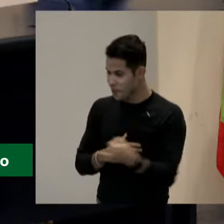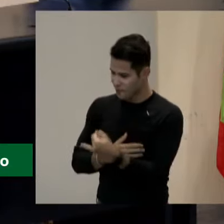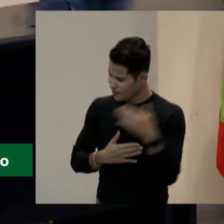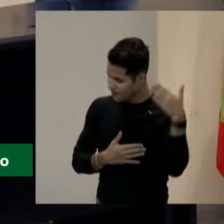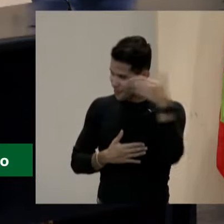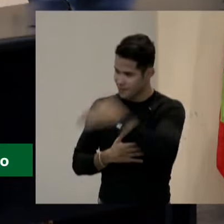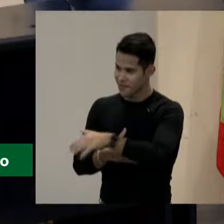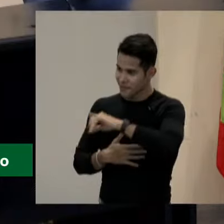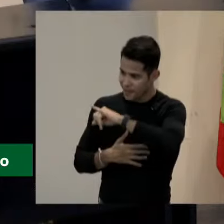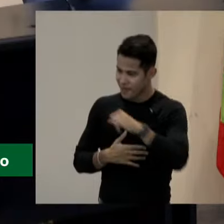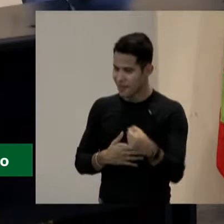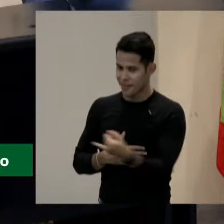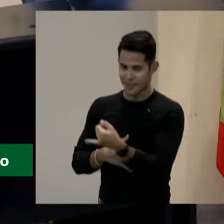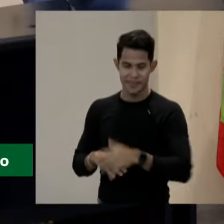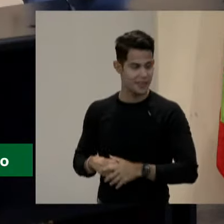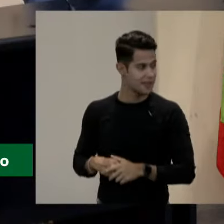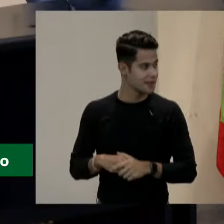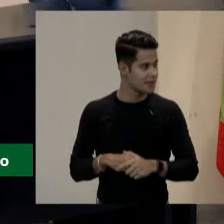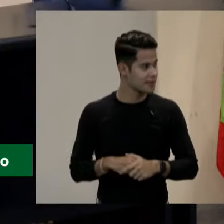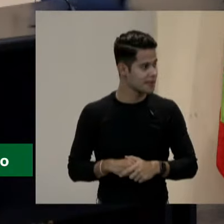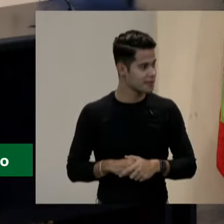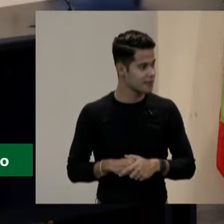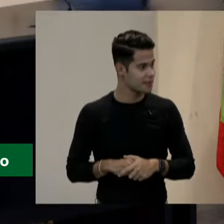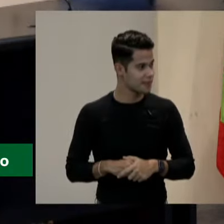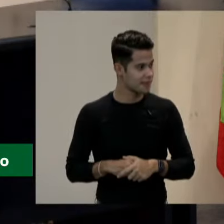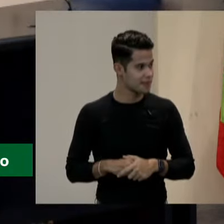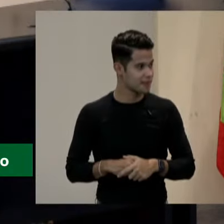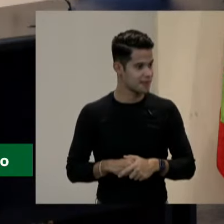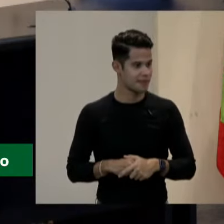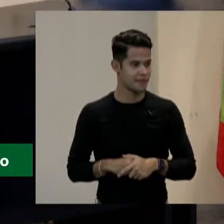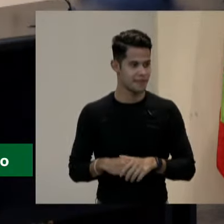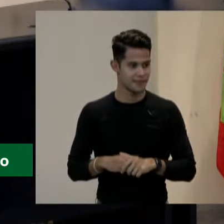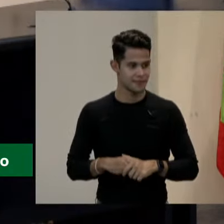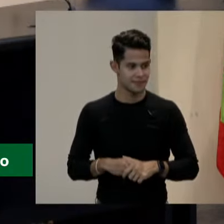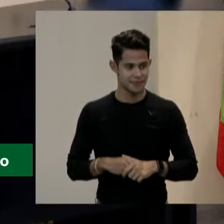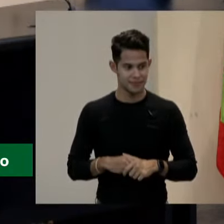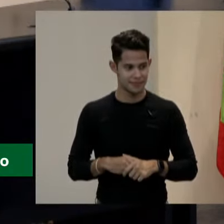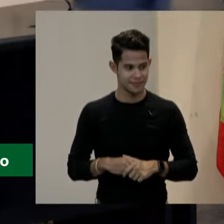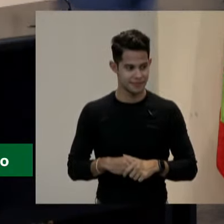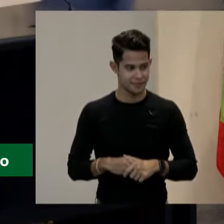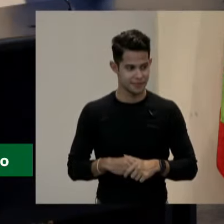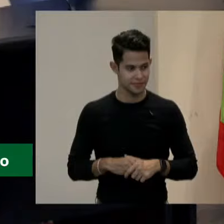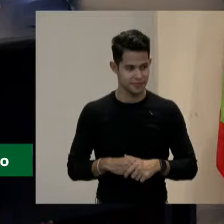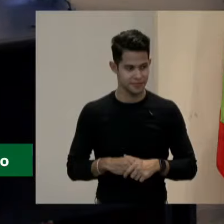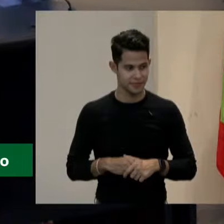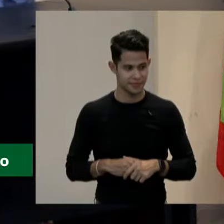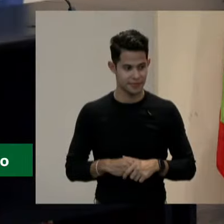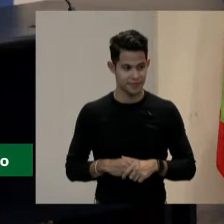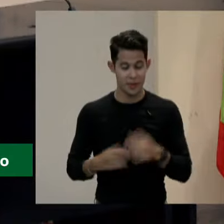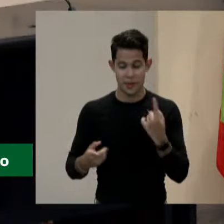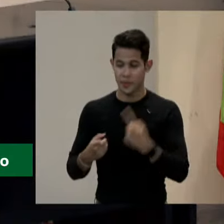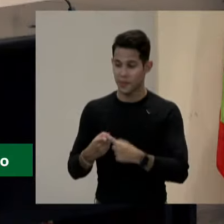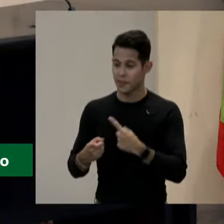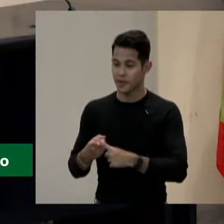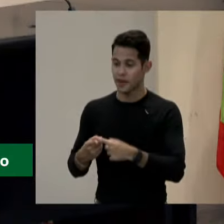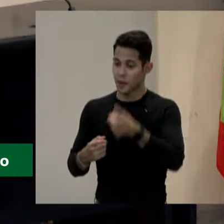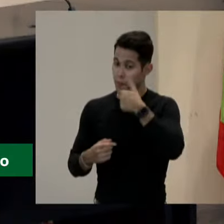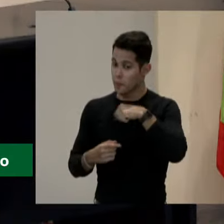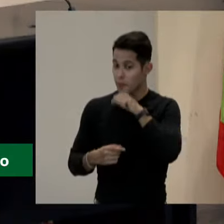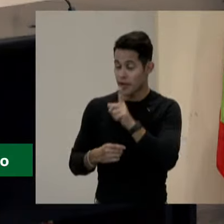quando você estiver lá, você estuda muito, que mamãe sacrificou muito para isso. Porque mãe faz qualquer